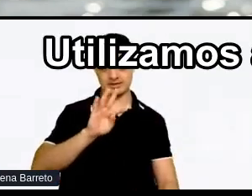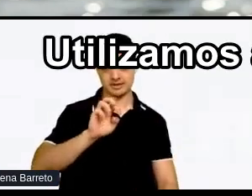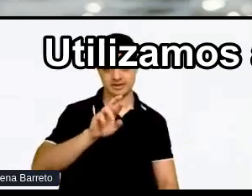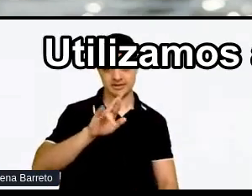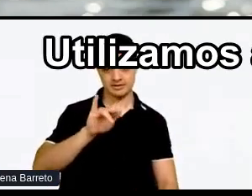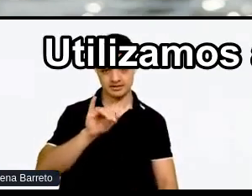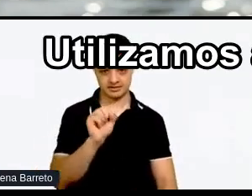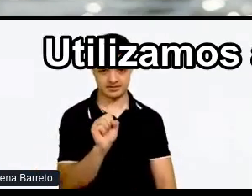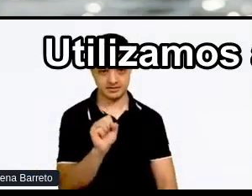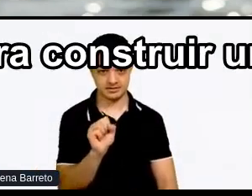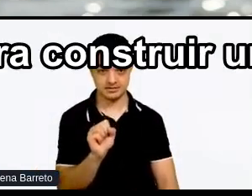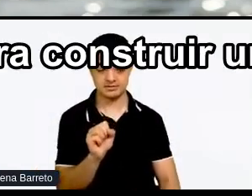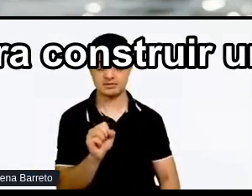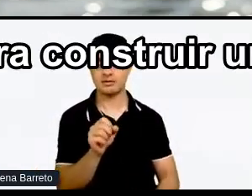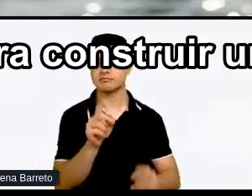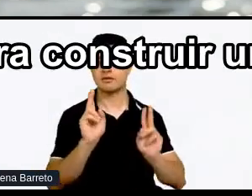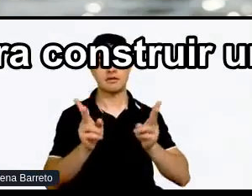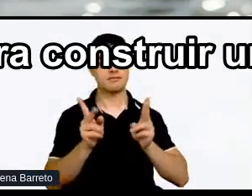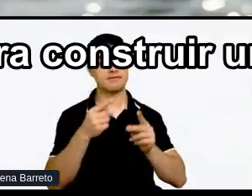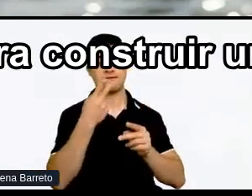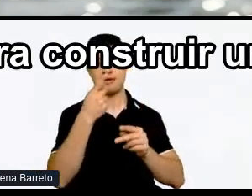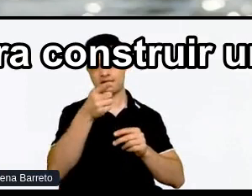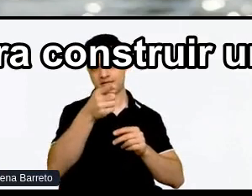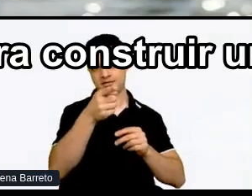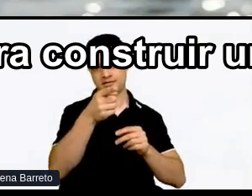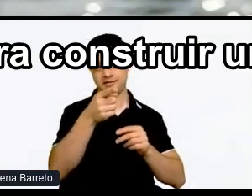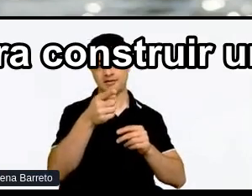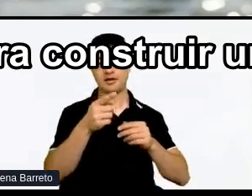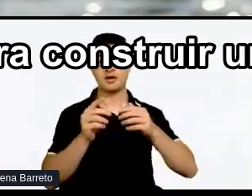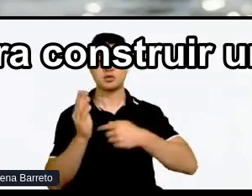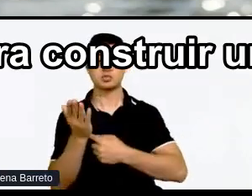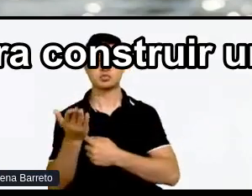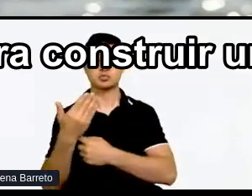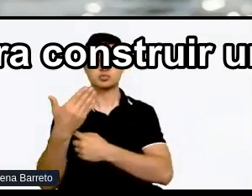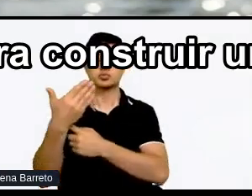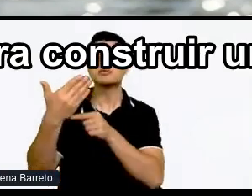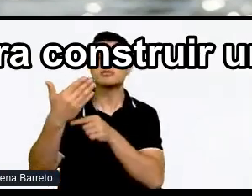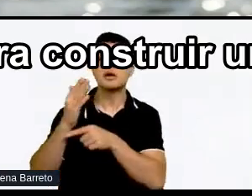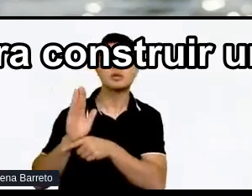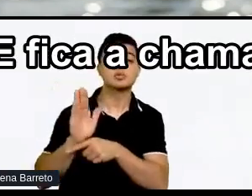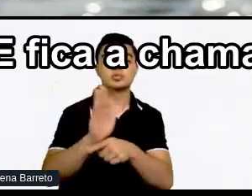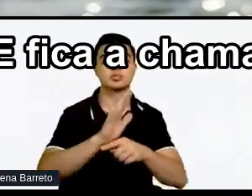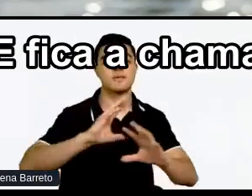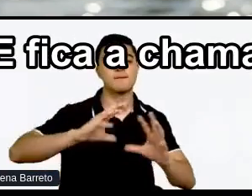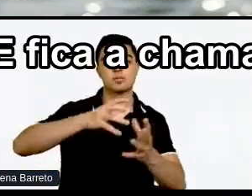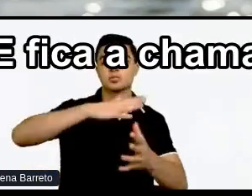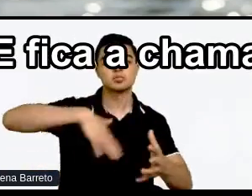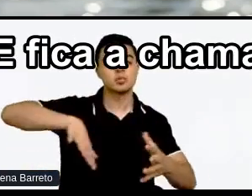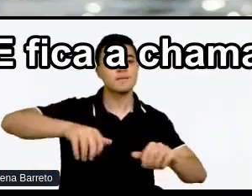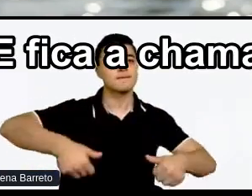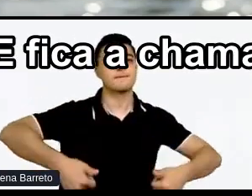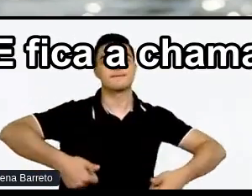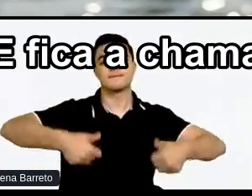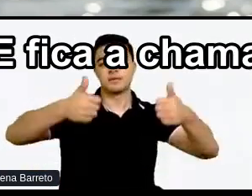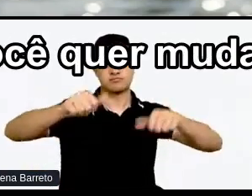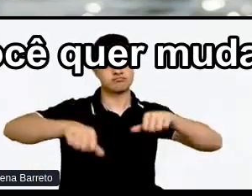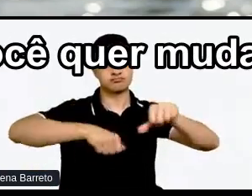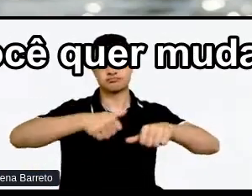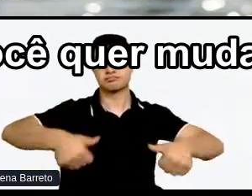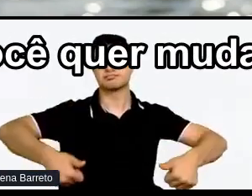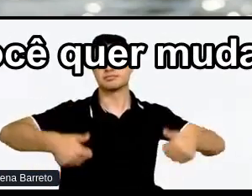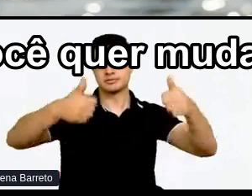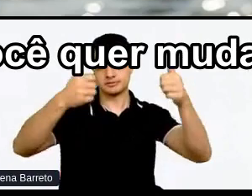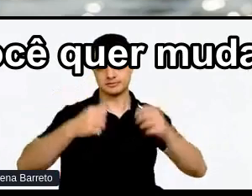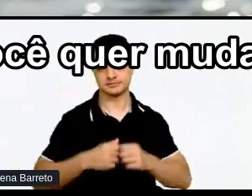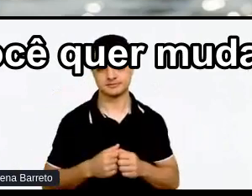né? Utilizamos a tecnologia para construir um mundo melhor. E fica a chamada para